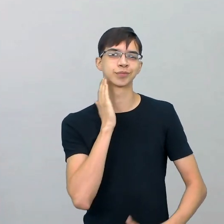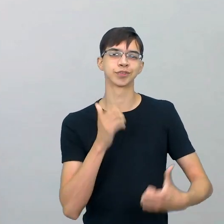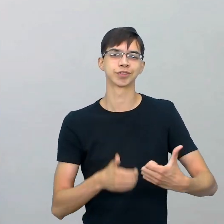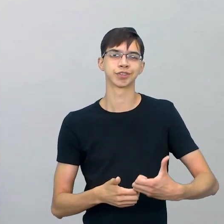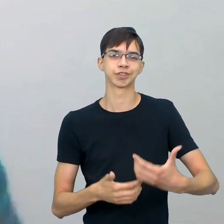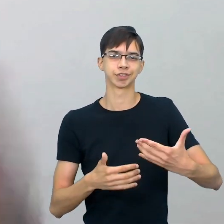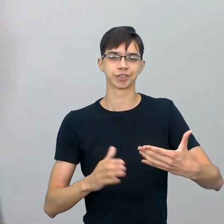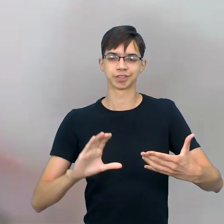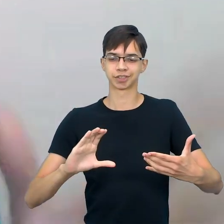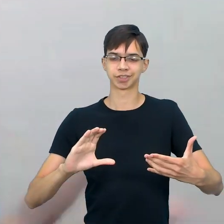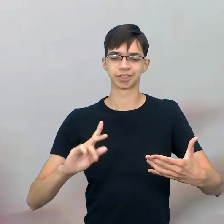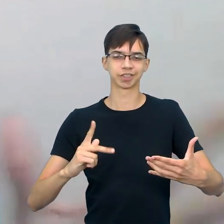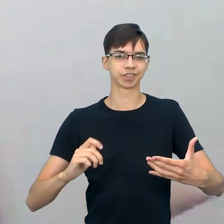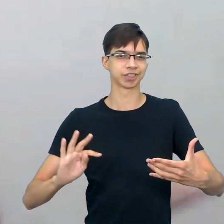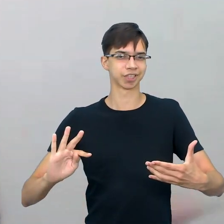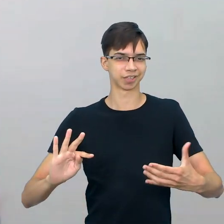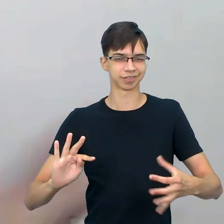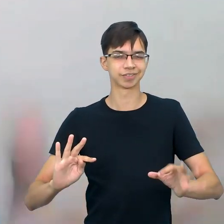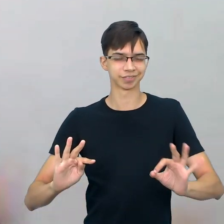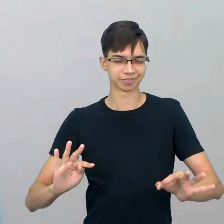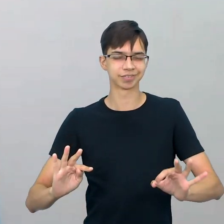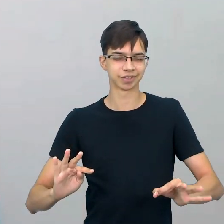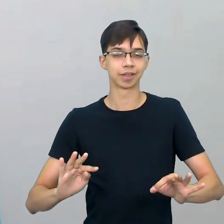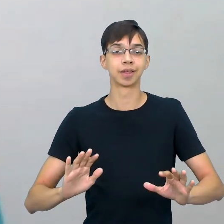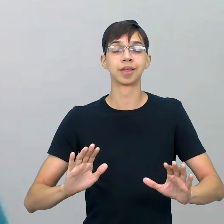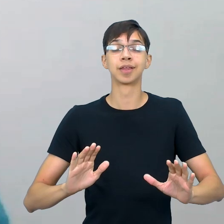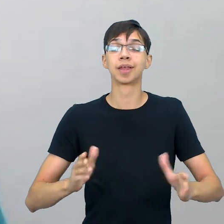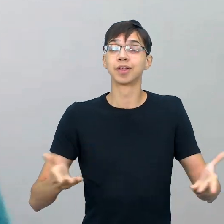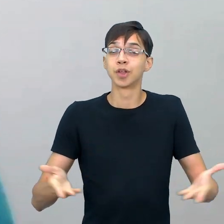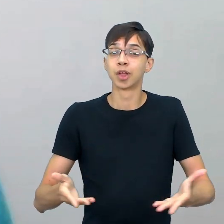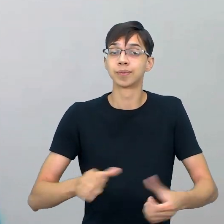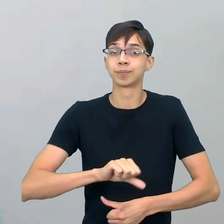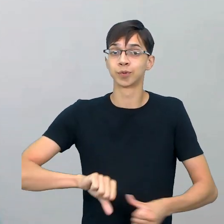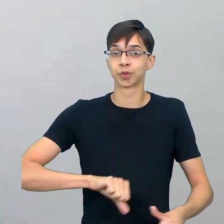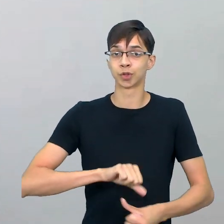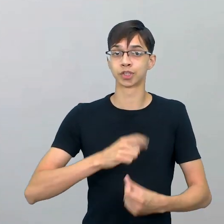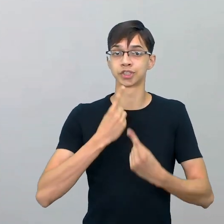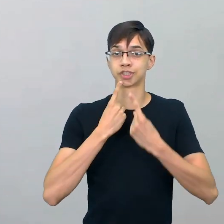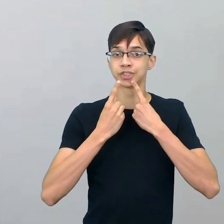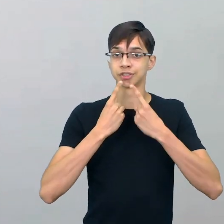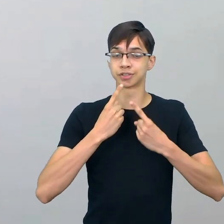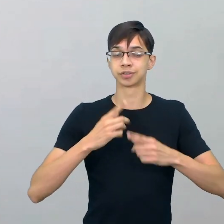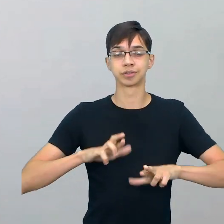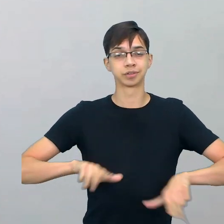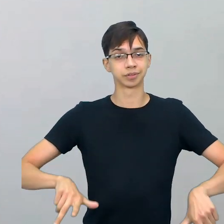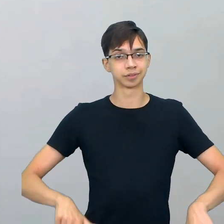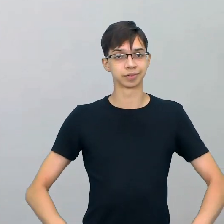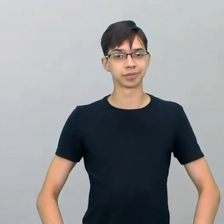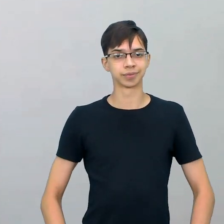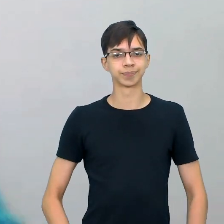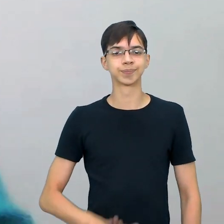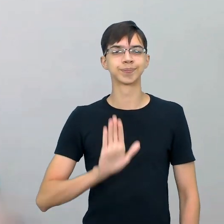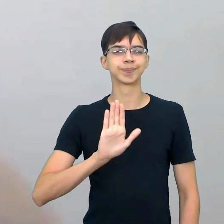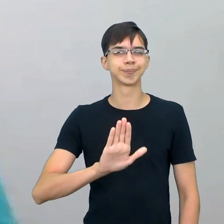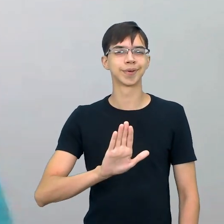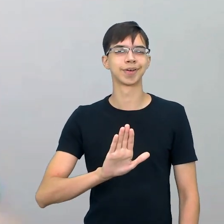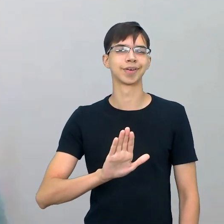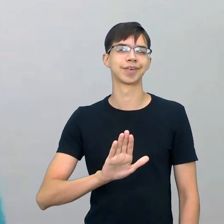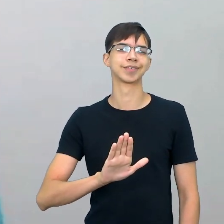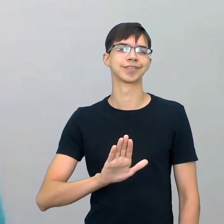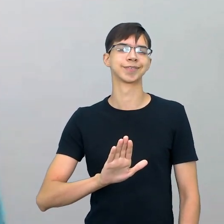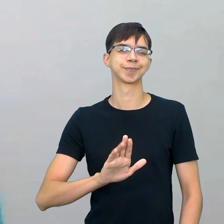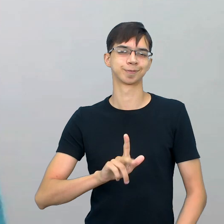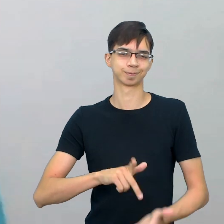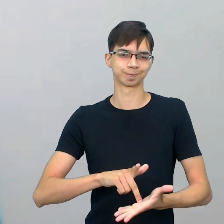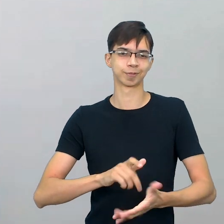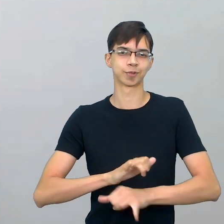agora a gente, assim, isso é uma coisa que mudou, a gente tem outras maneiras de diálogo com vocês. Mas a gente falou assim, era tão bom nesse momento a